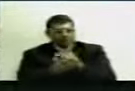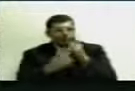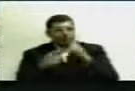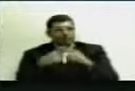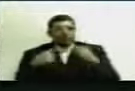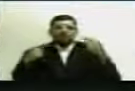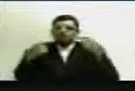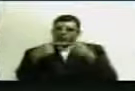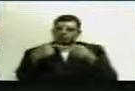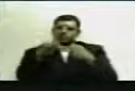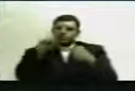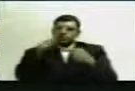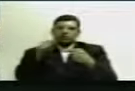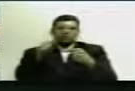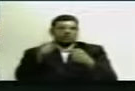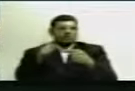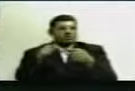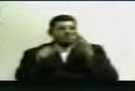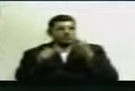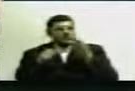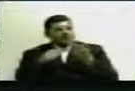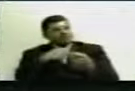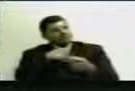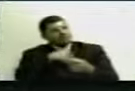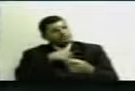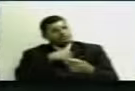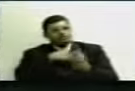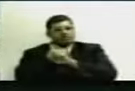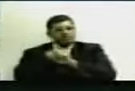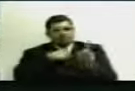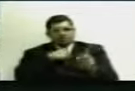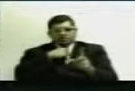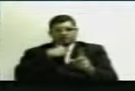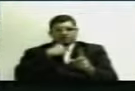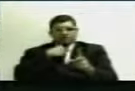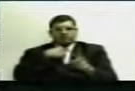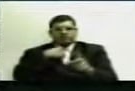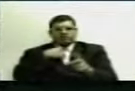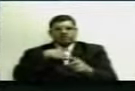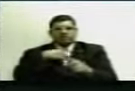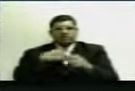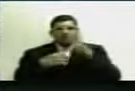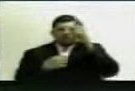porque concordo ipsiliter com o que ele disse. Não